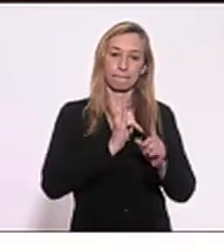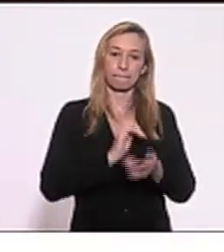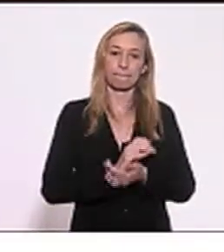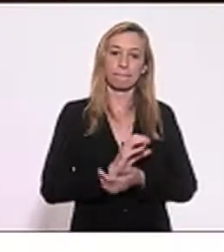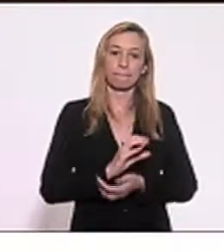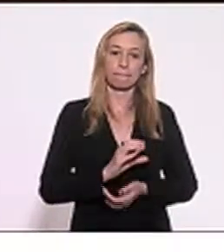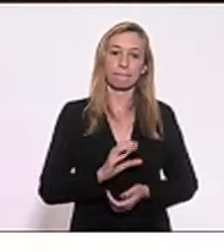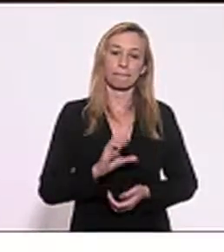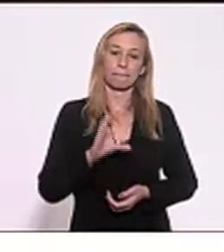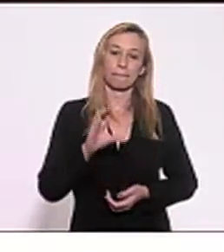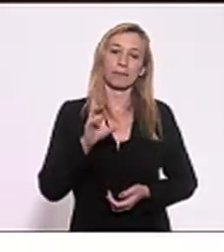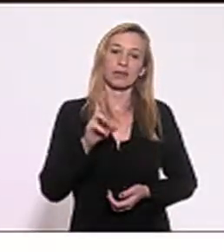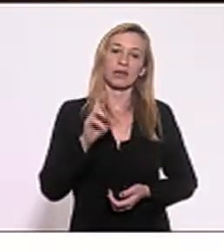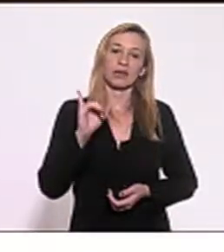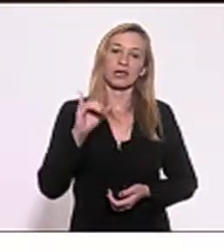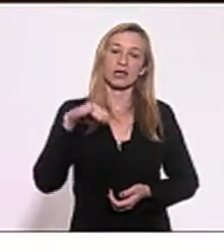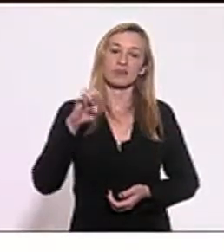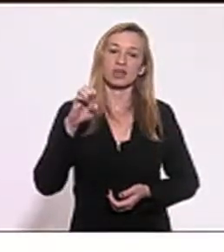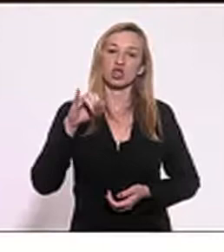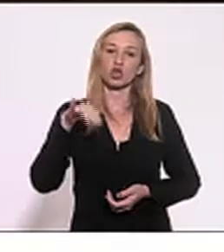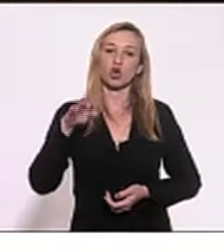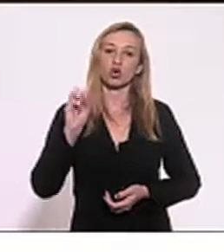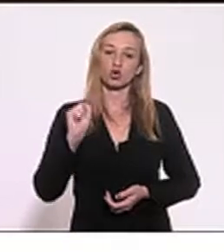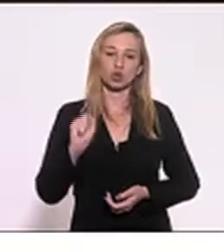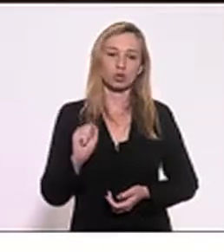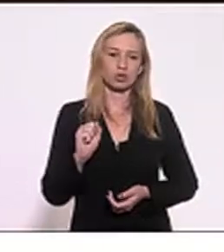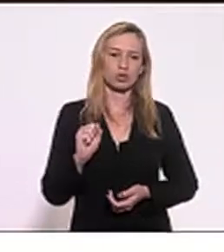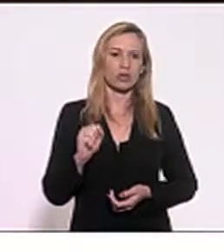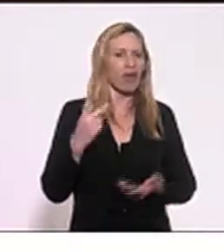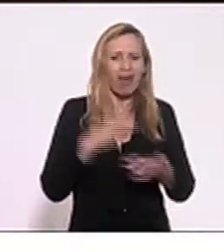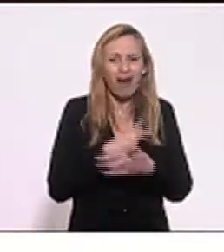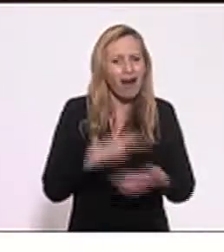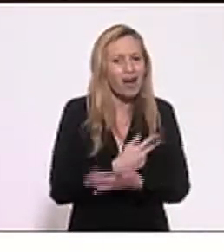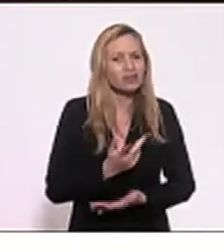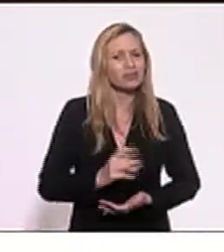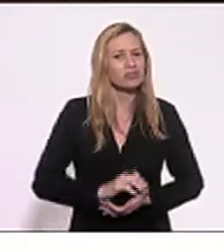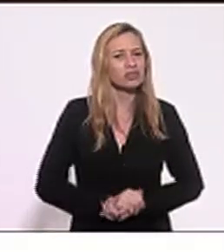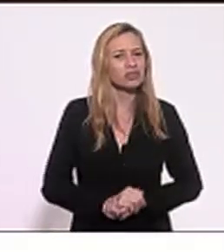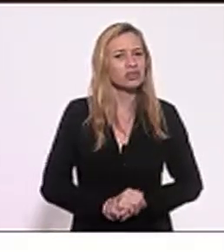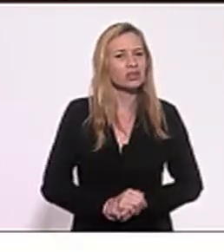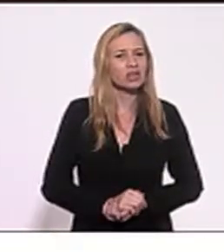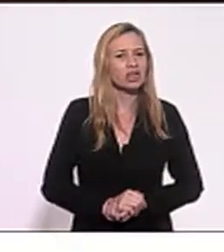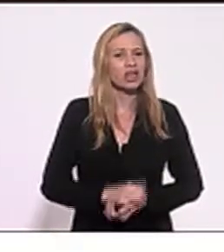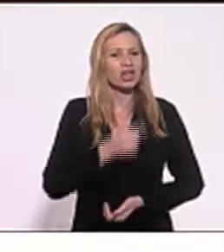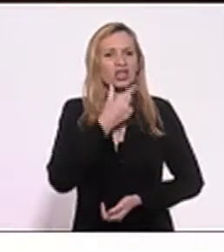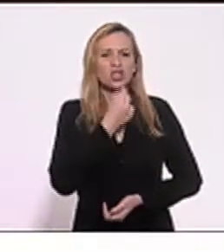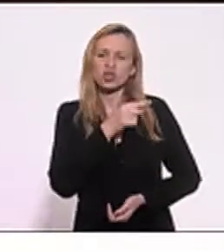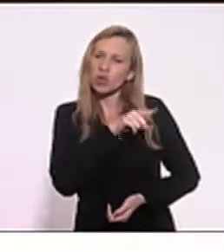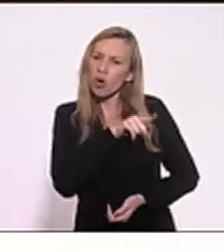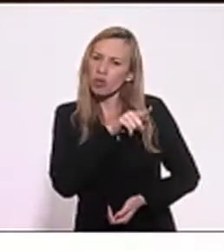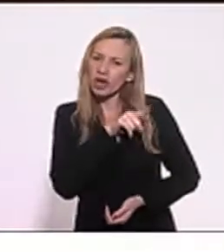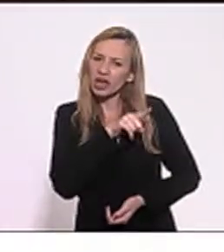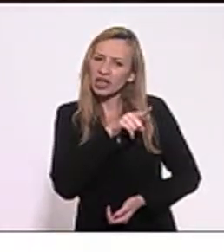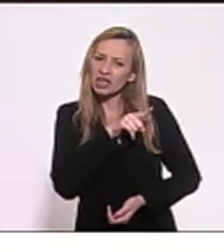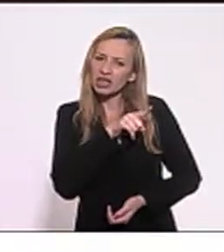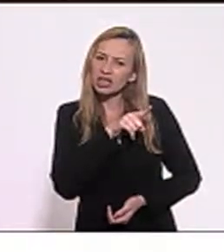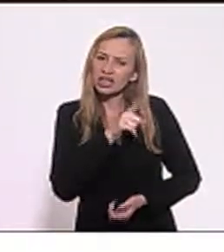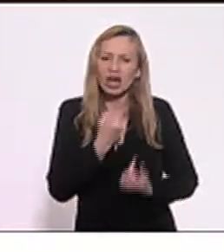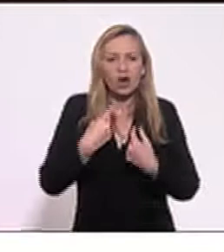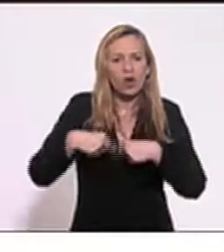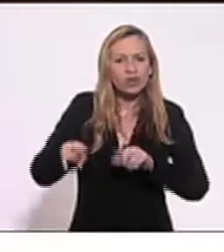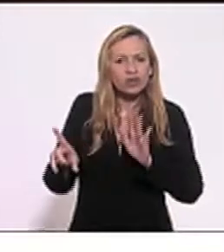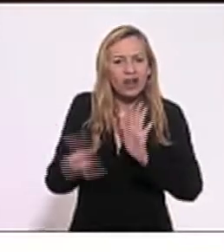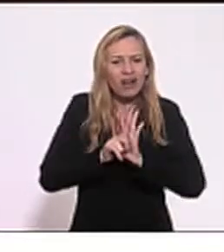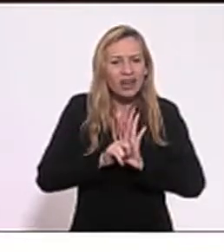criminoso Green Greenhalgh é uma afronta a esse parlamento. Esse senhor está ferindo a lei